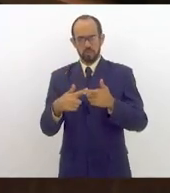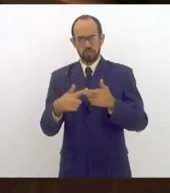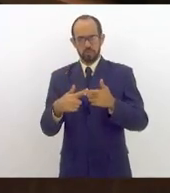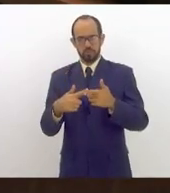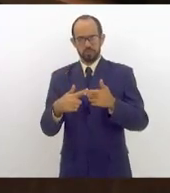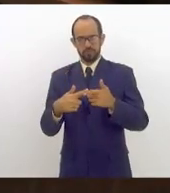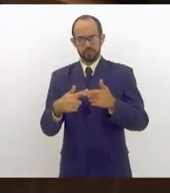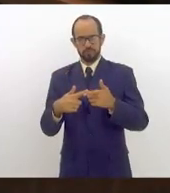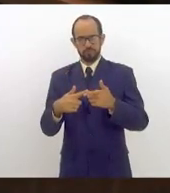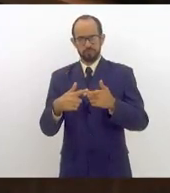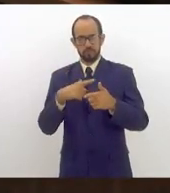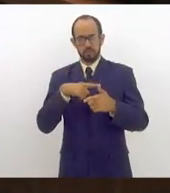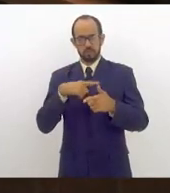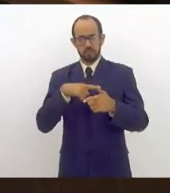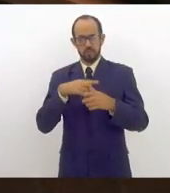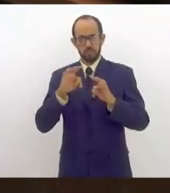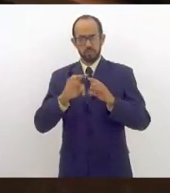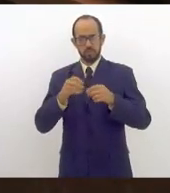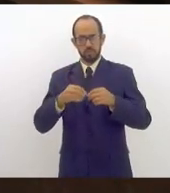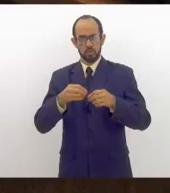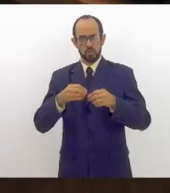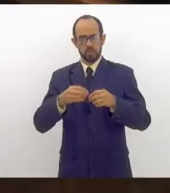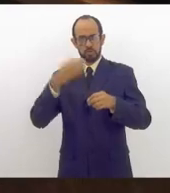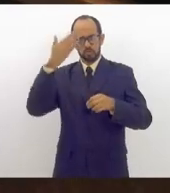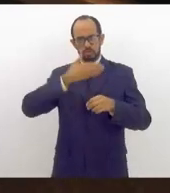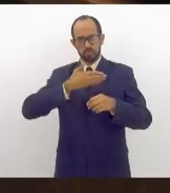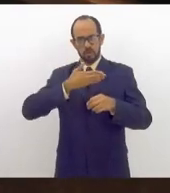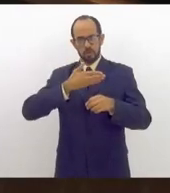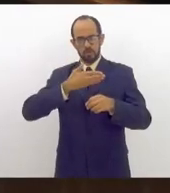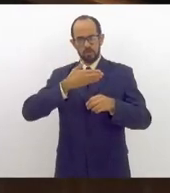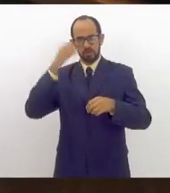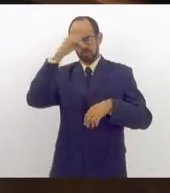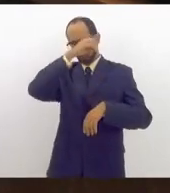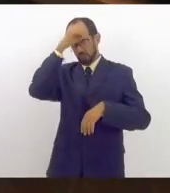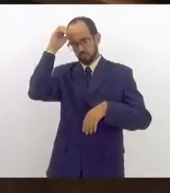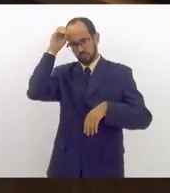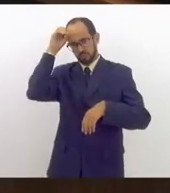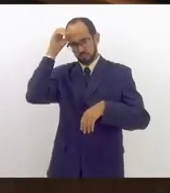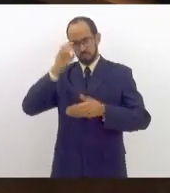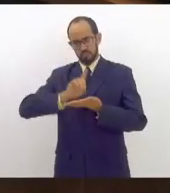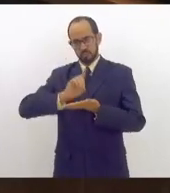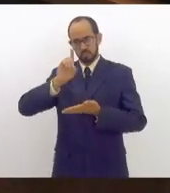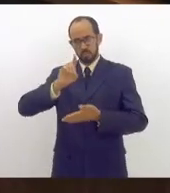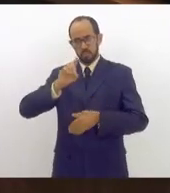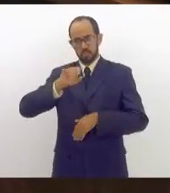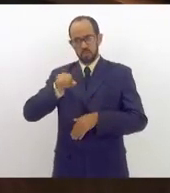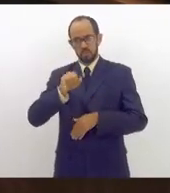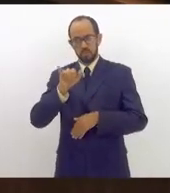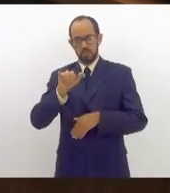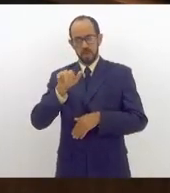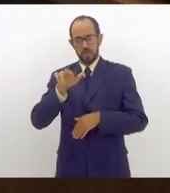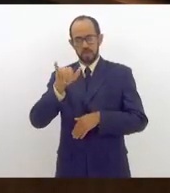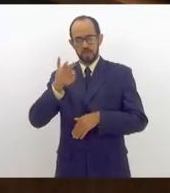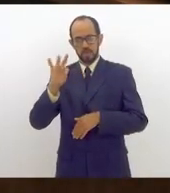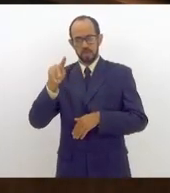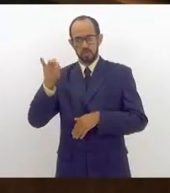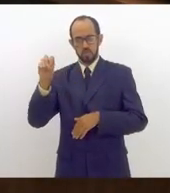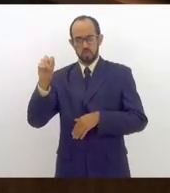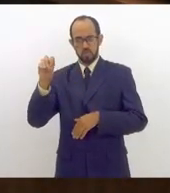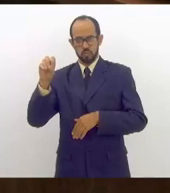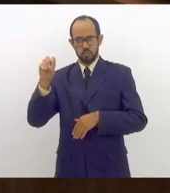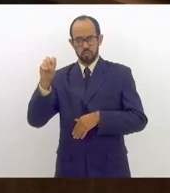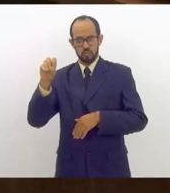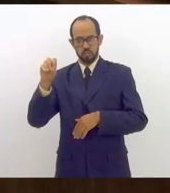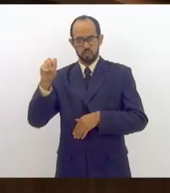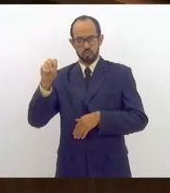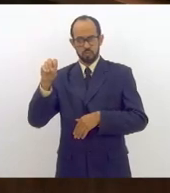Eu tenho todas as provas da inocência do doutor Jairinho. Todas. A imprensa não